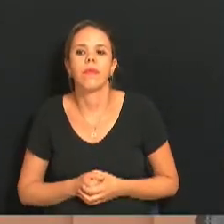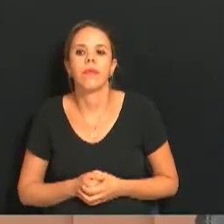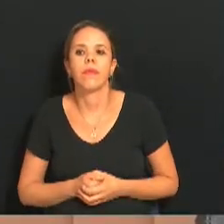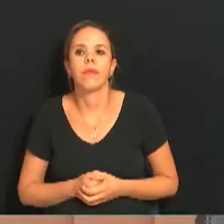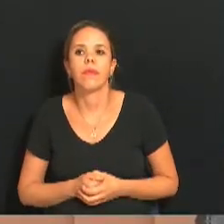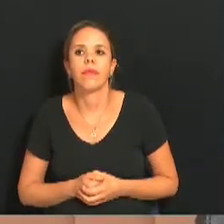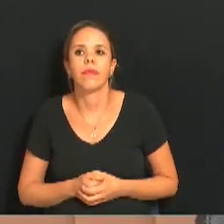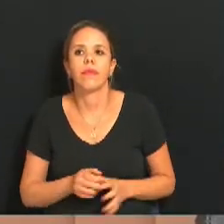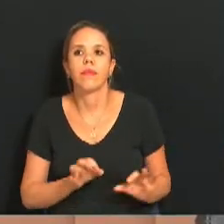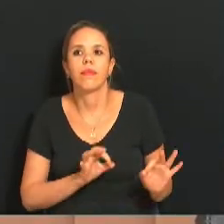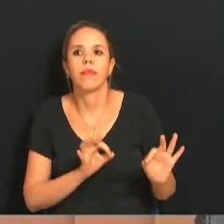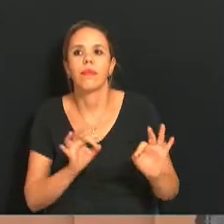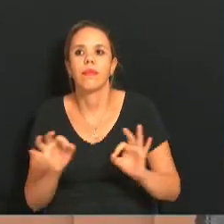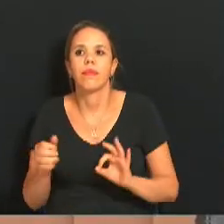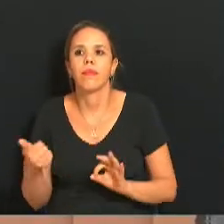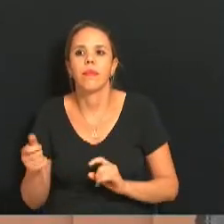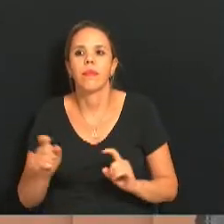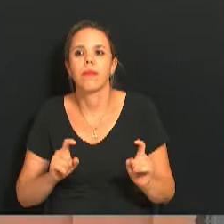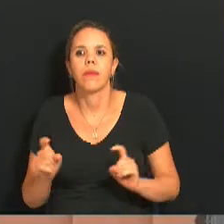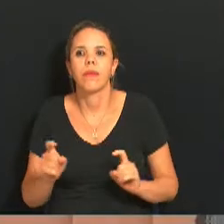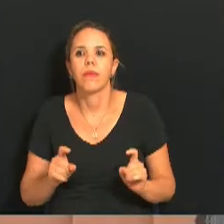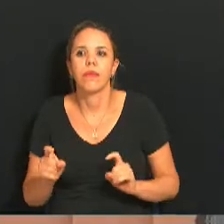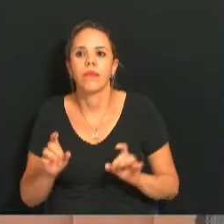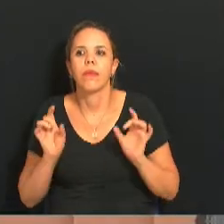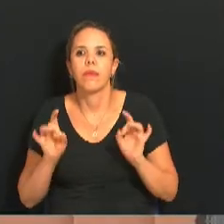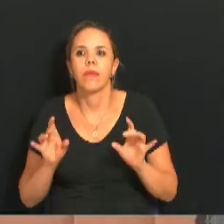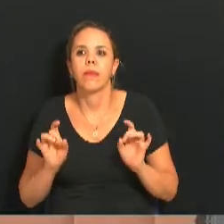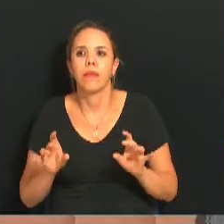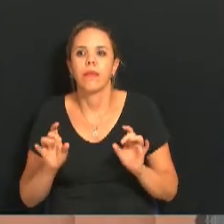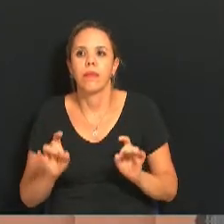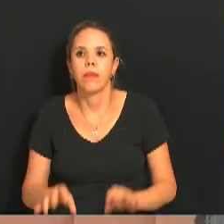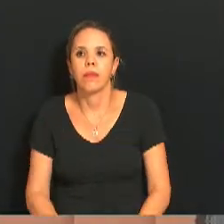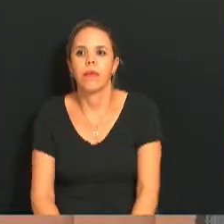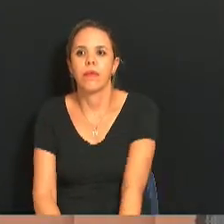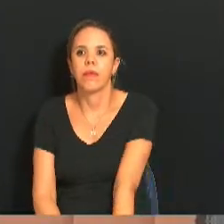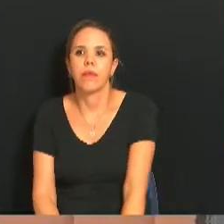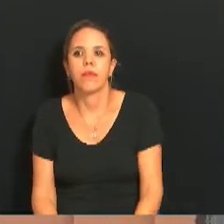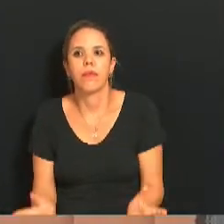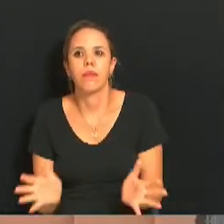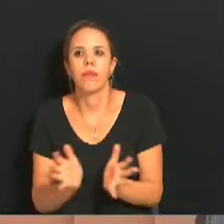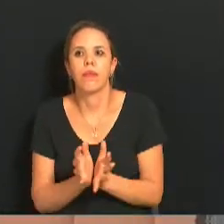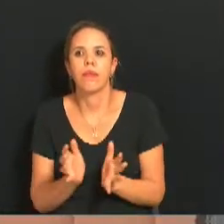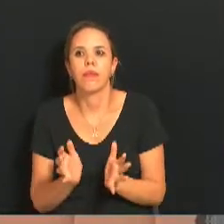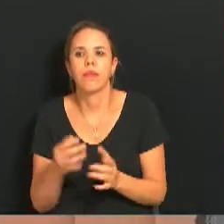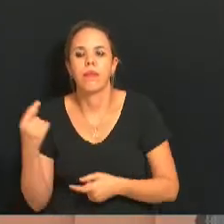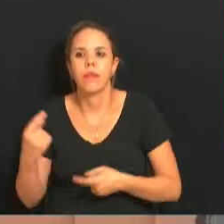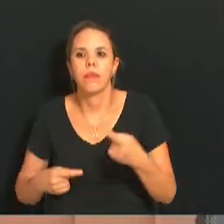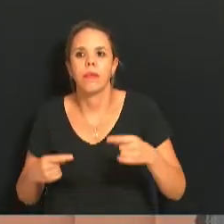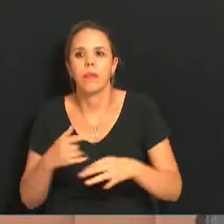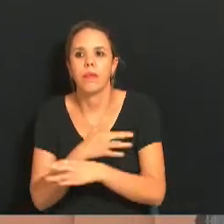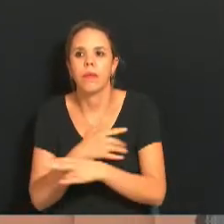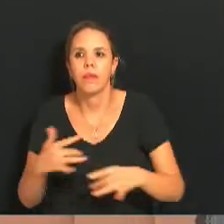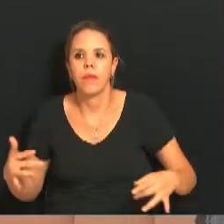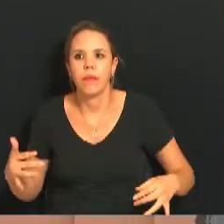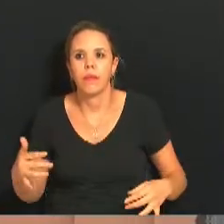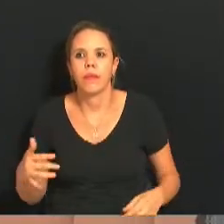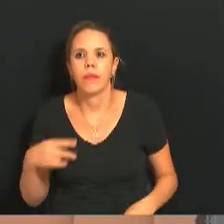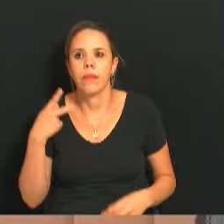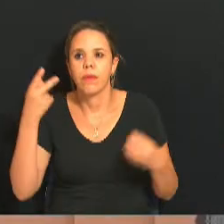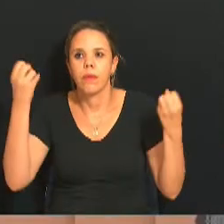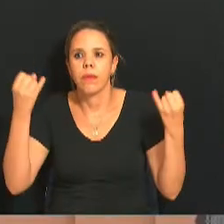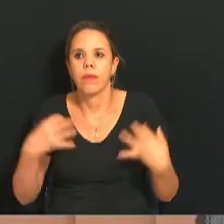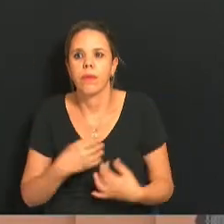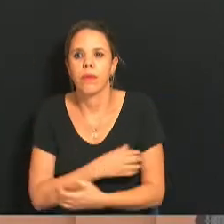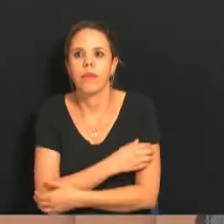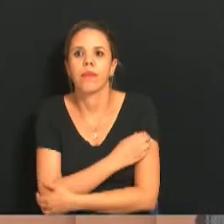nós vamos acompanhar a primeira reunião extraordinária da comissão permanente de política Urbana que vai falar